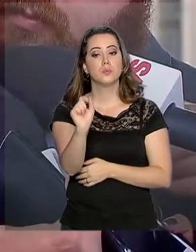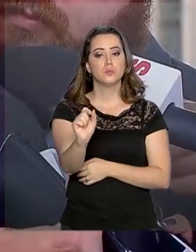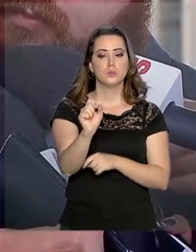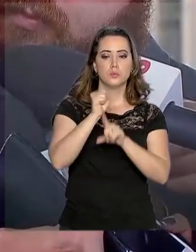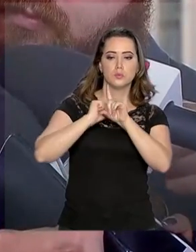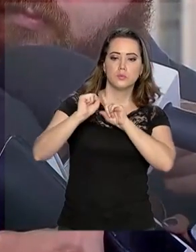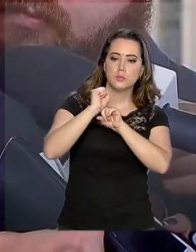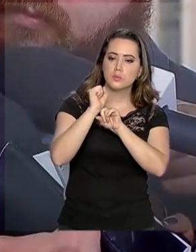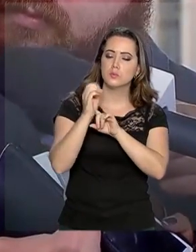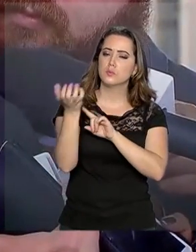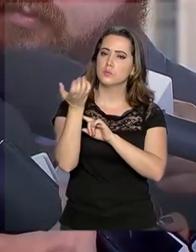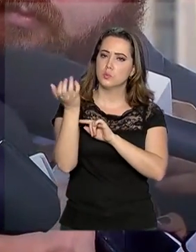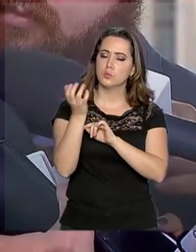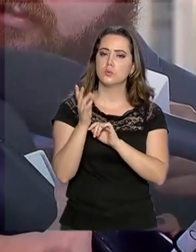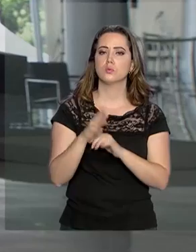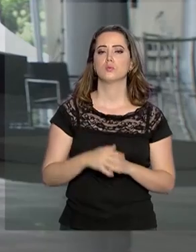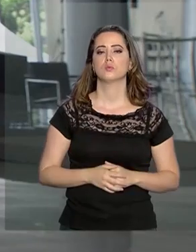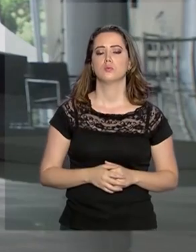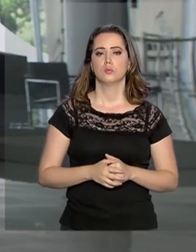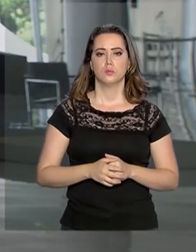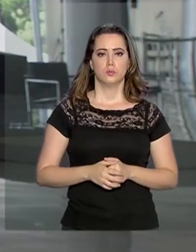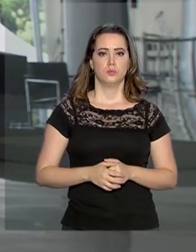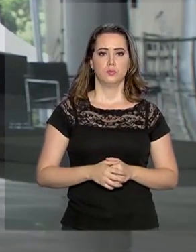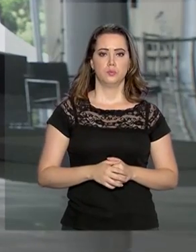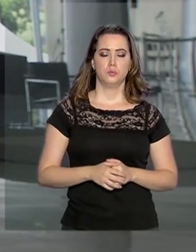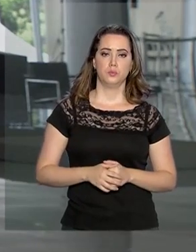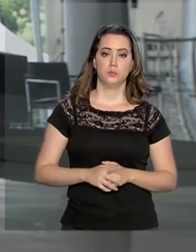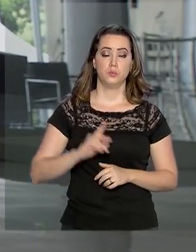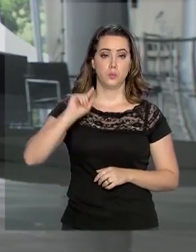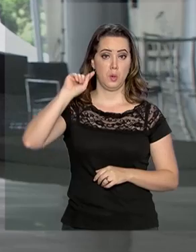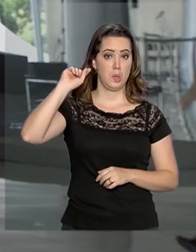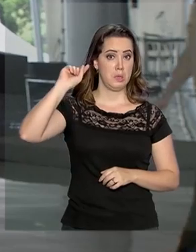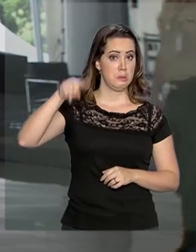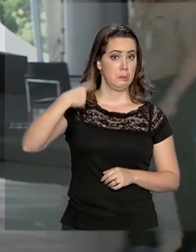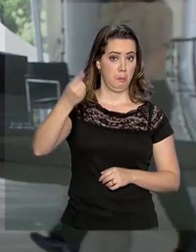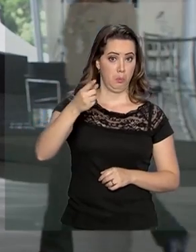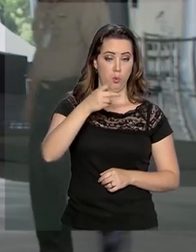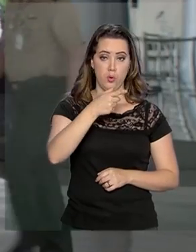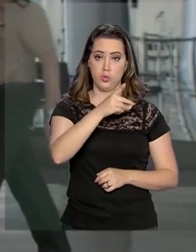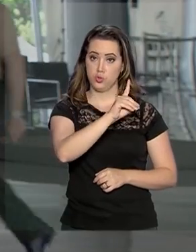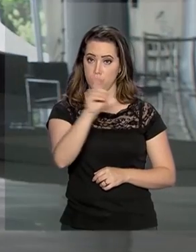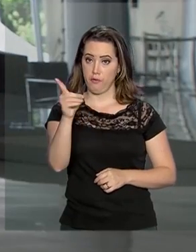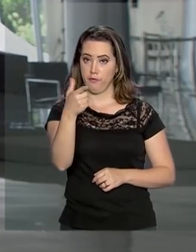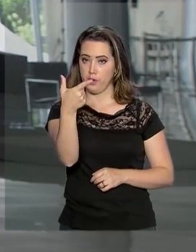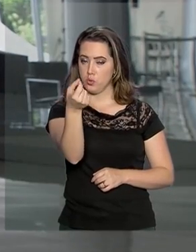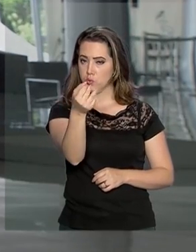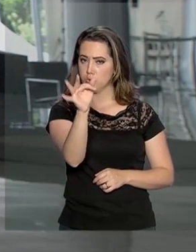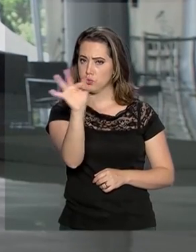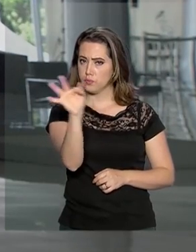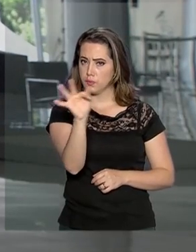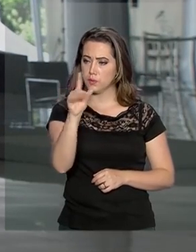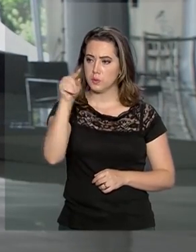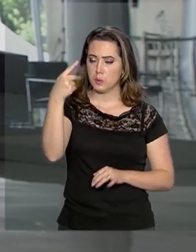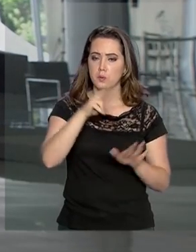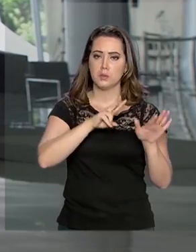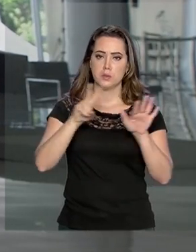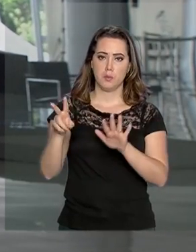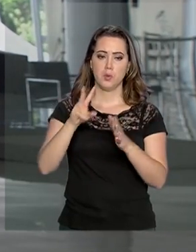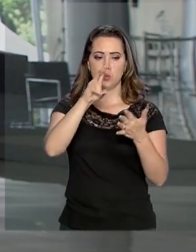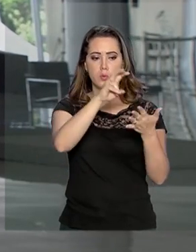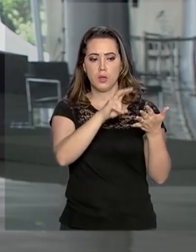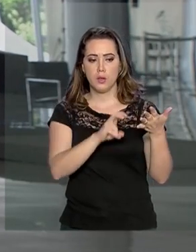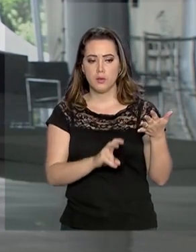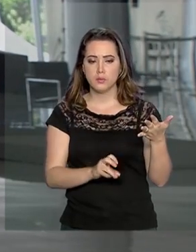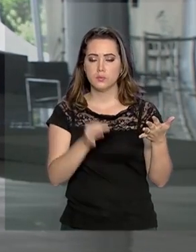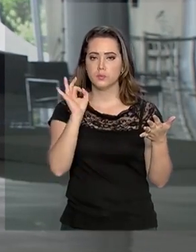democraticamente uma proposta pro Brasil bom na próxima no próximo dia 20 de Fevereiro né Na semana que vem o texto definitivo